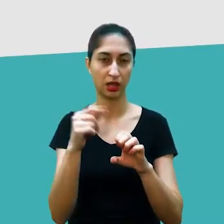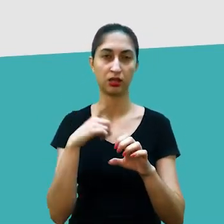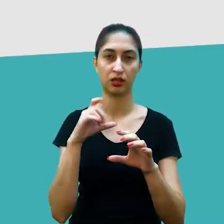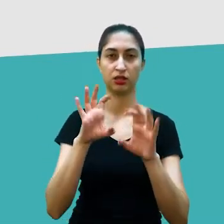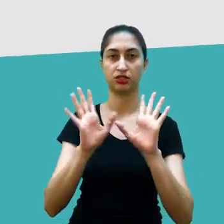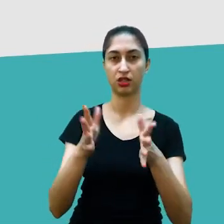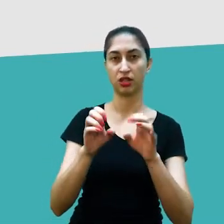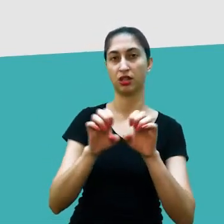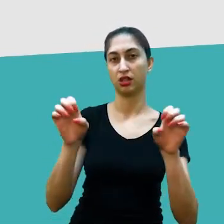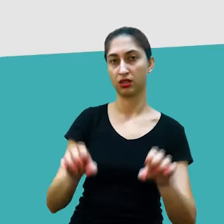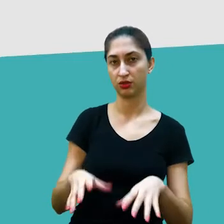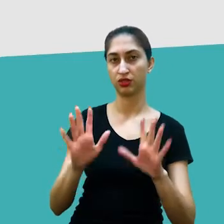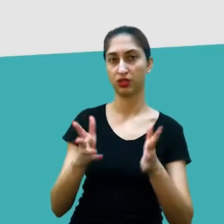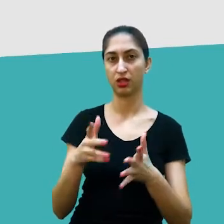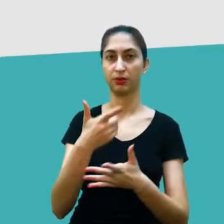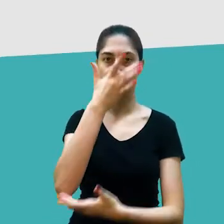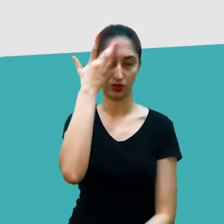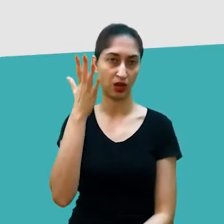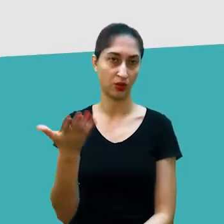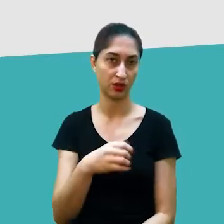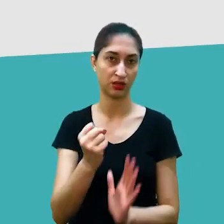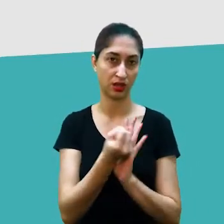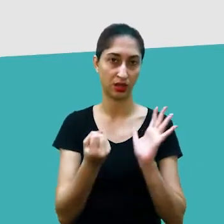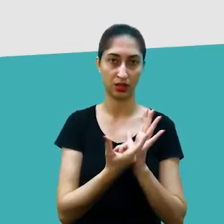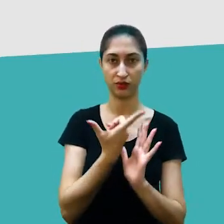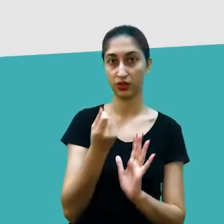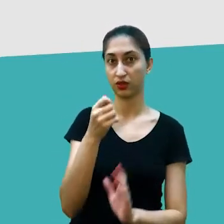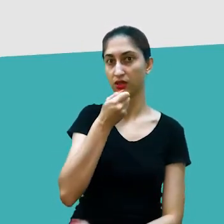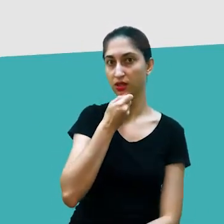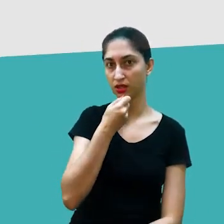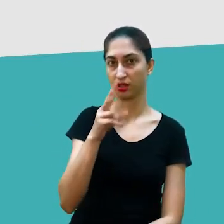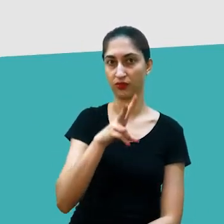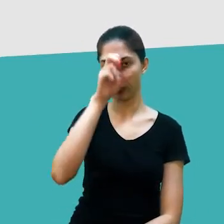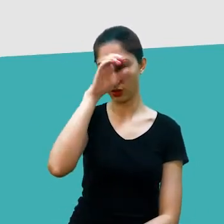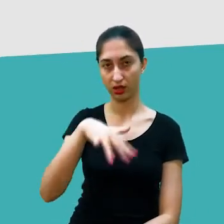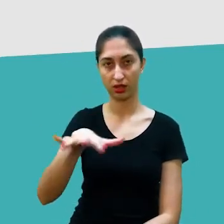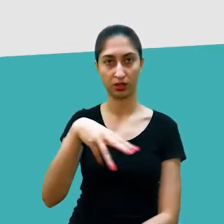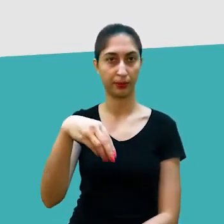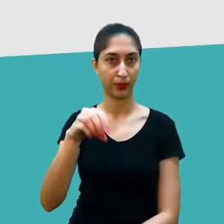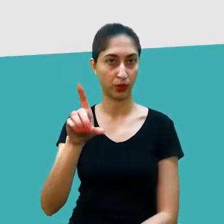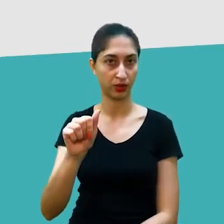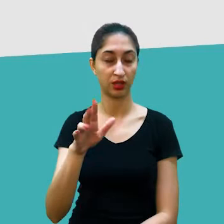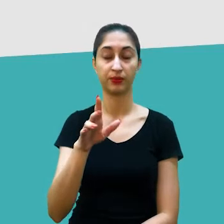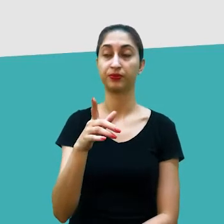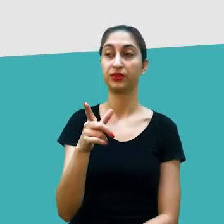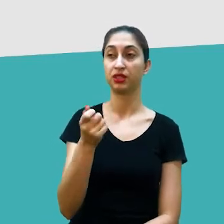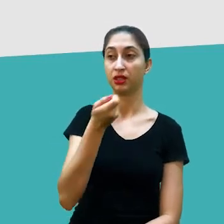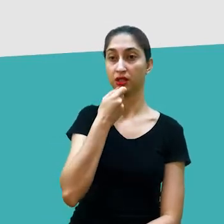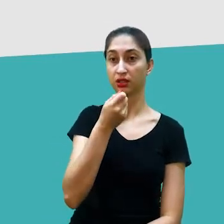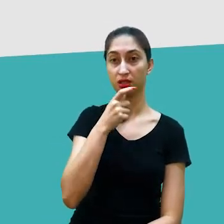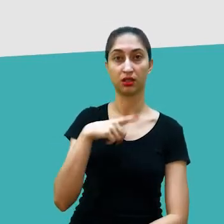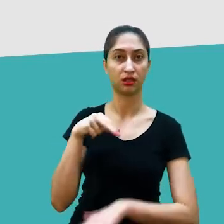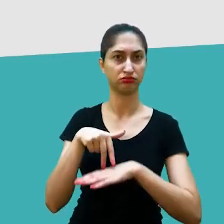esses gestores do século XX que ainda estão muito fortes na moda e que às vezes são muito relutantes ou resistentes a